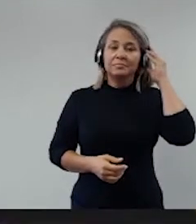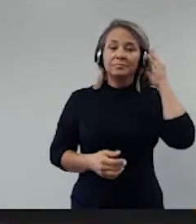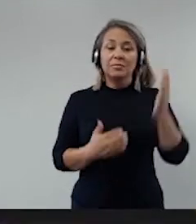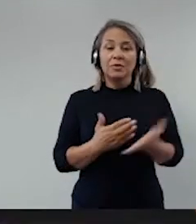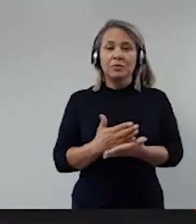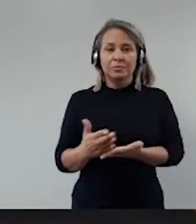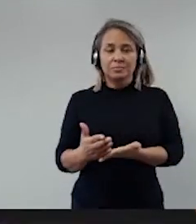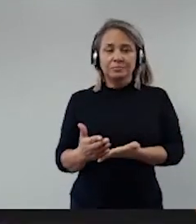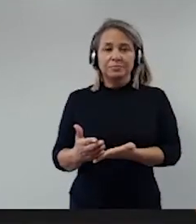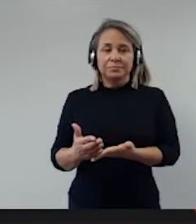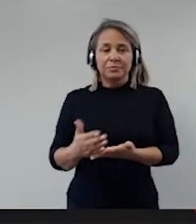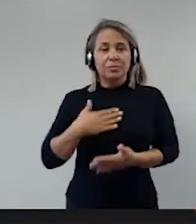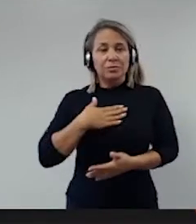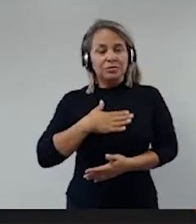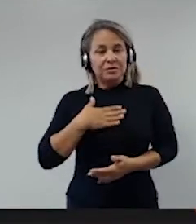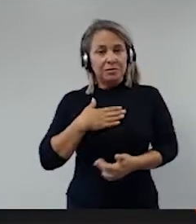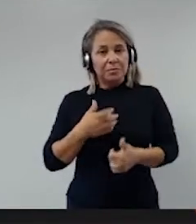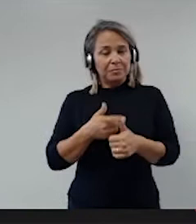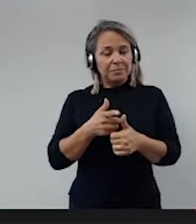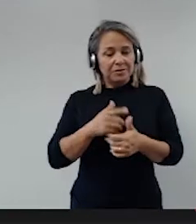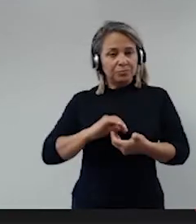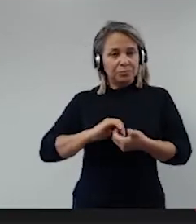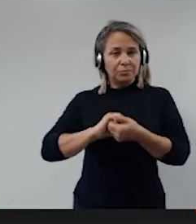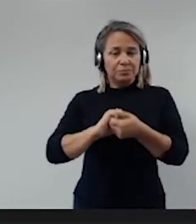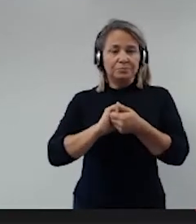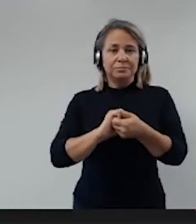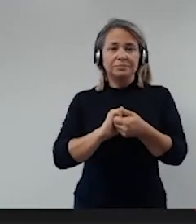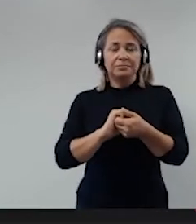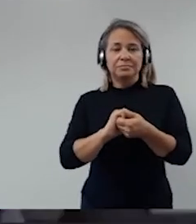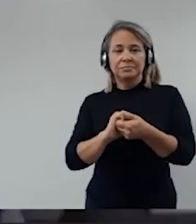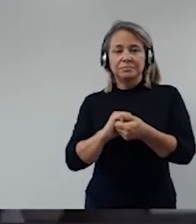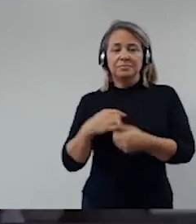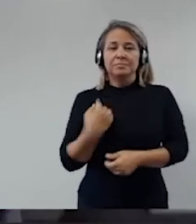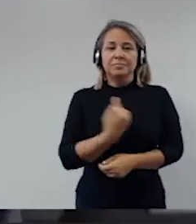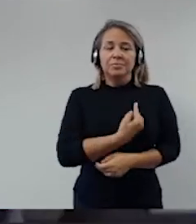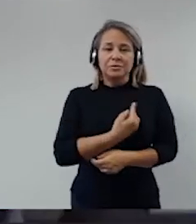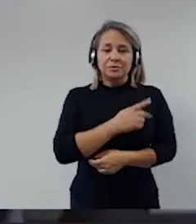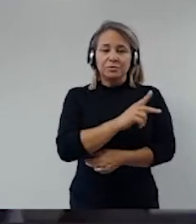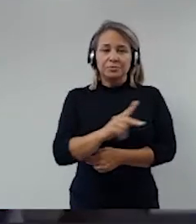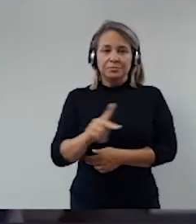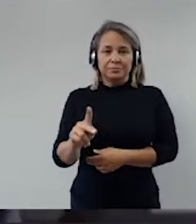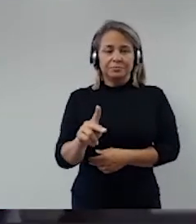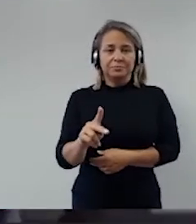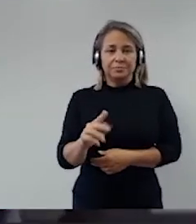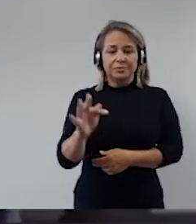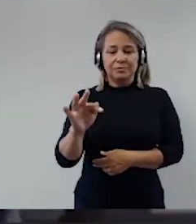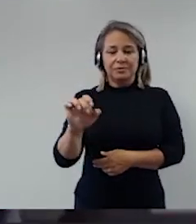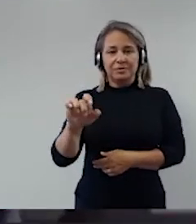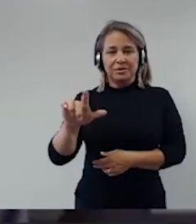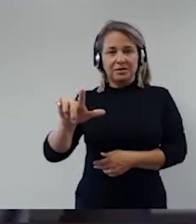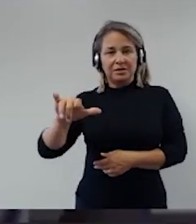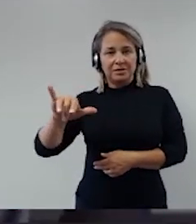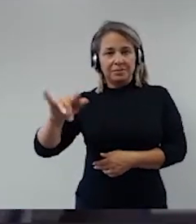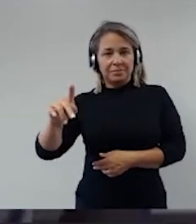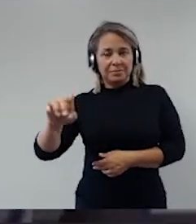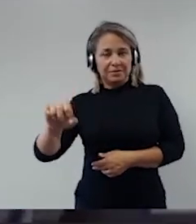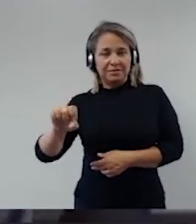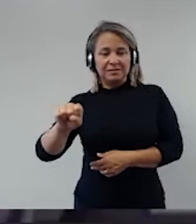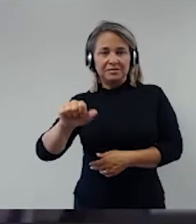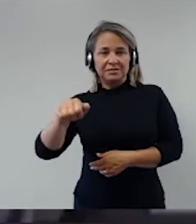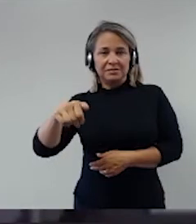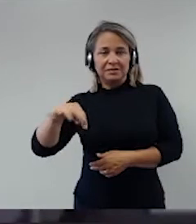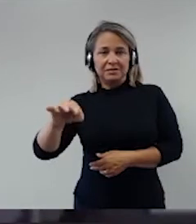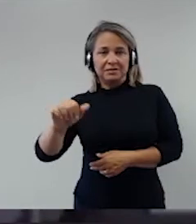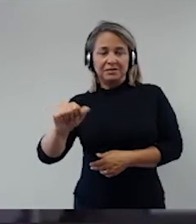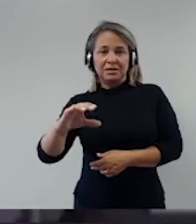Inicialmente, gostaria de cumprimentar aqui o nosso presidente Felipe Santa Cruz, que tem